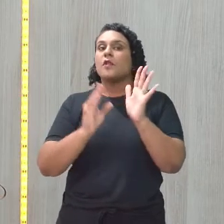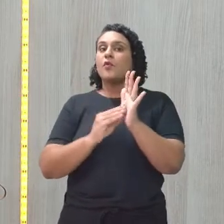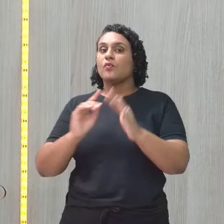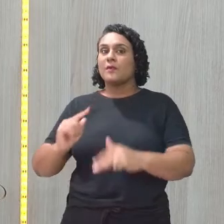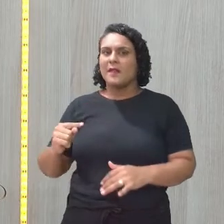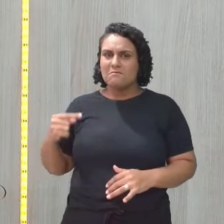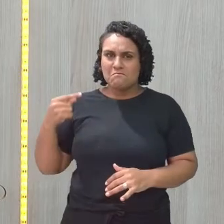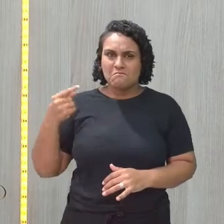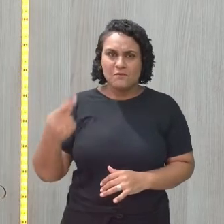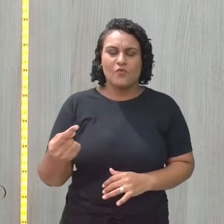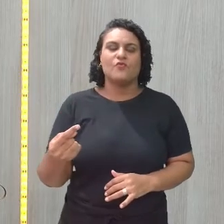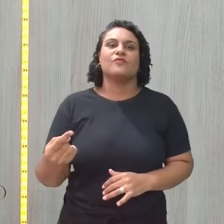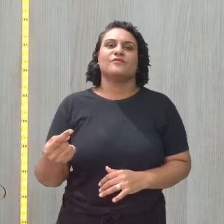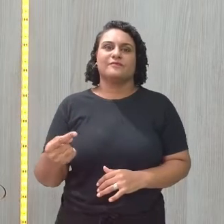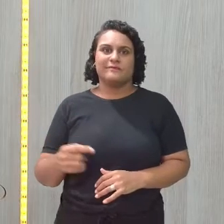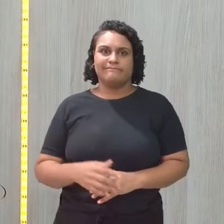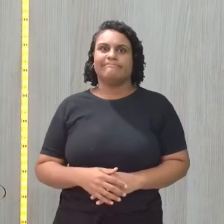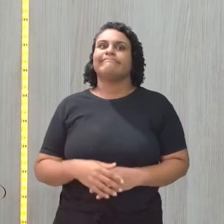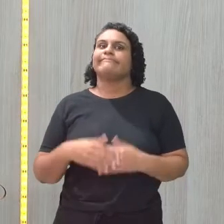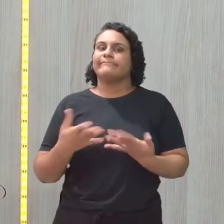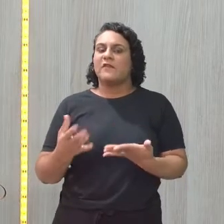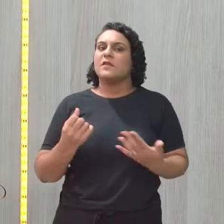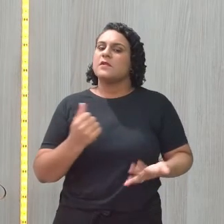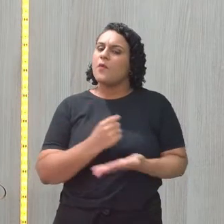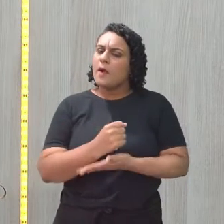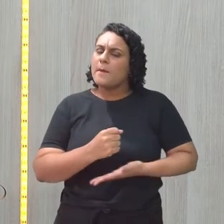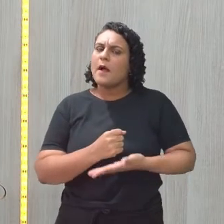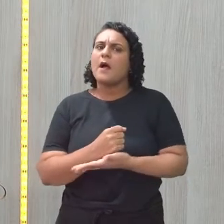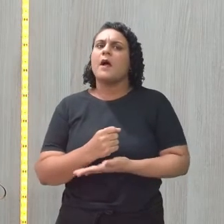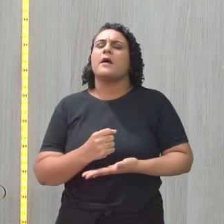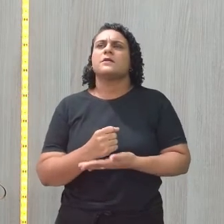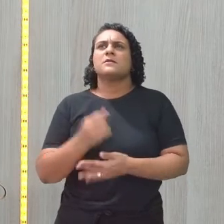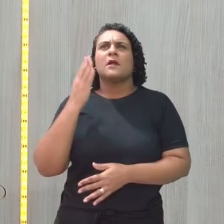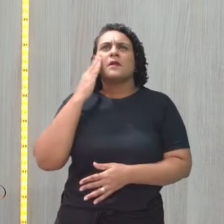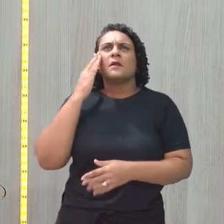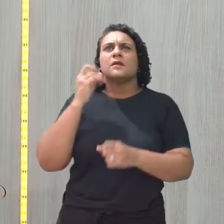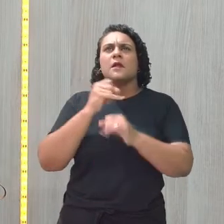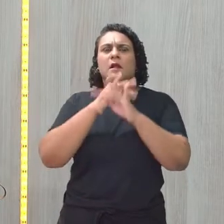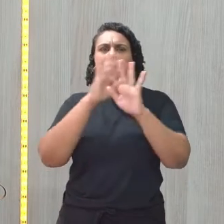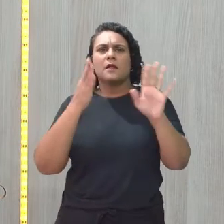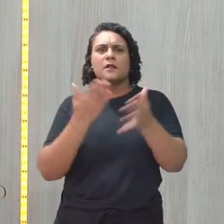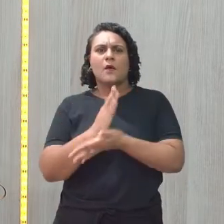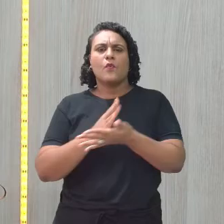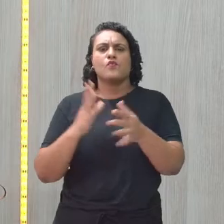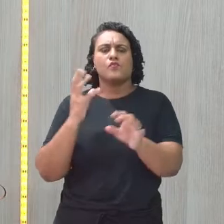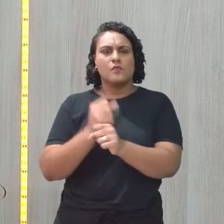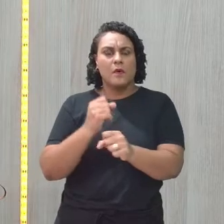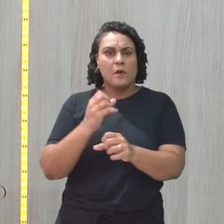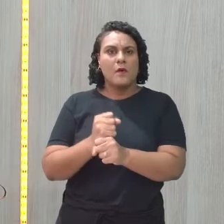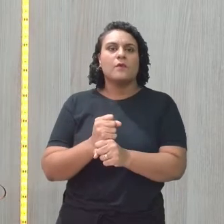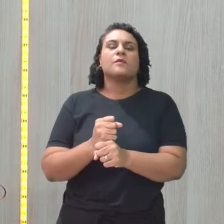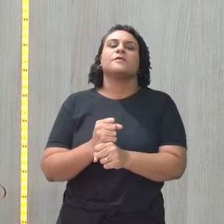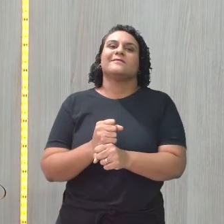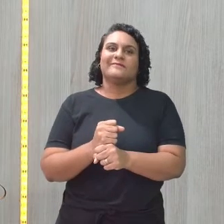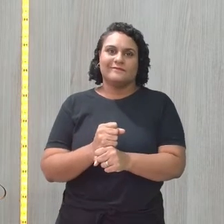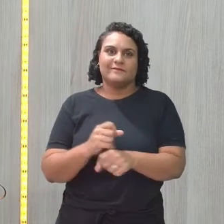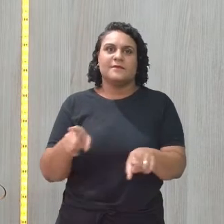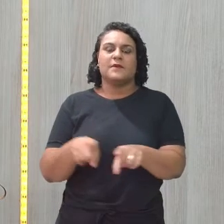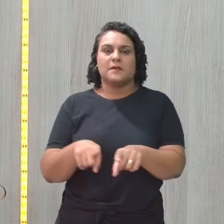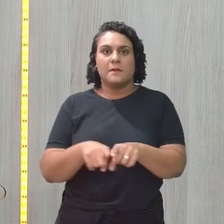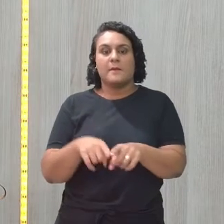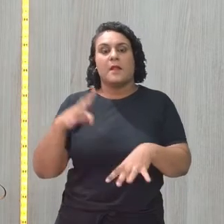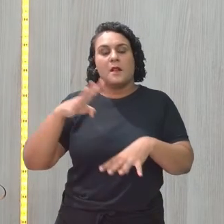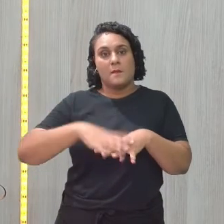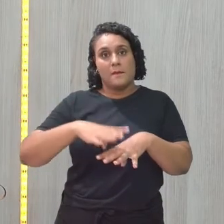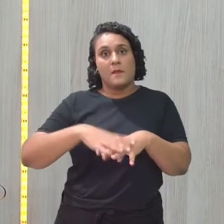né? Ou seja, a fração ela vai te dar uma base de compreensão de algumas situações matemáticas e de algumas situações da